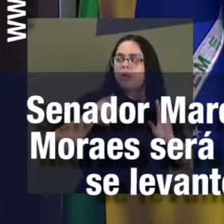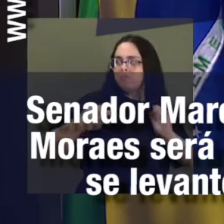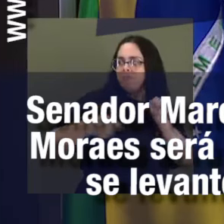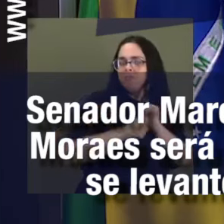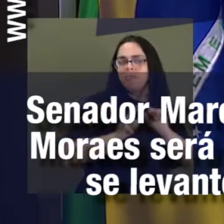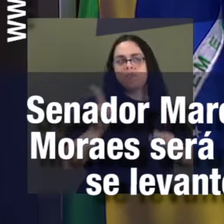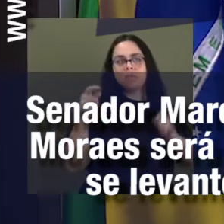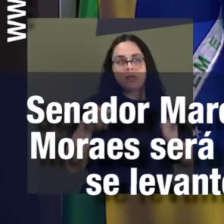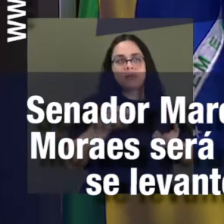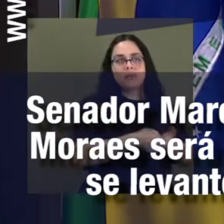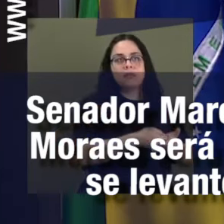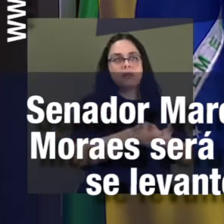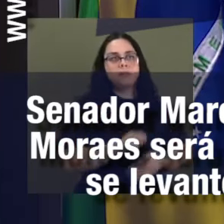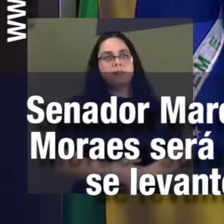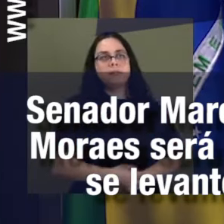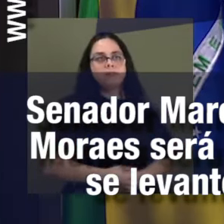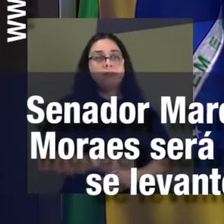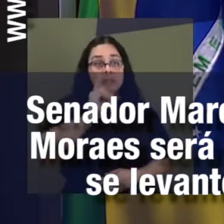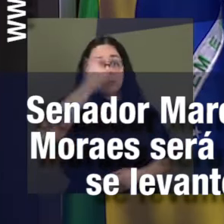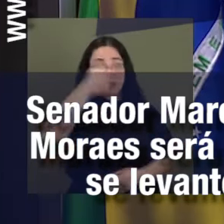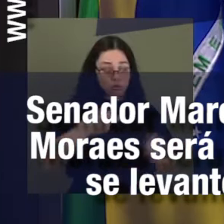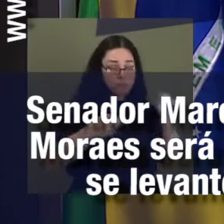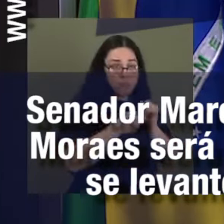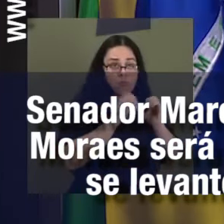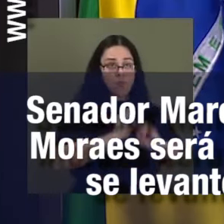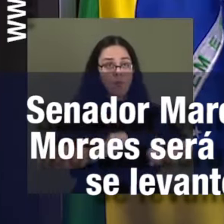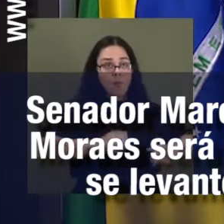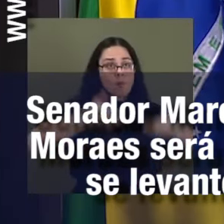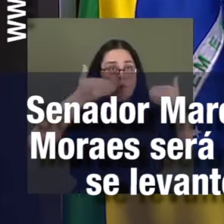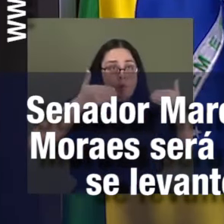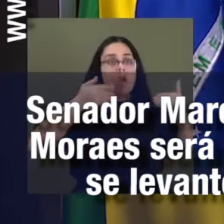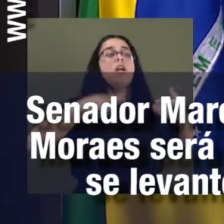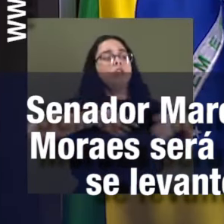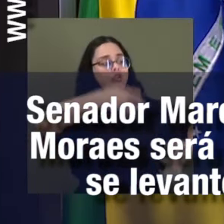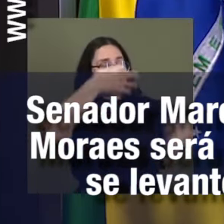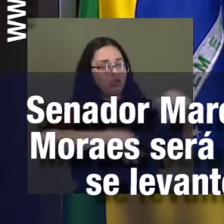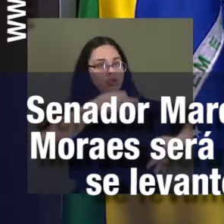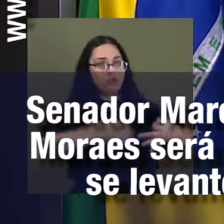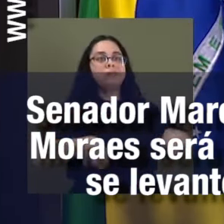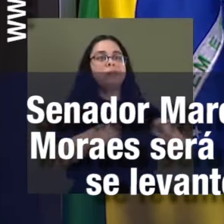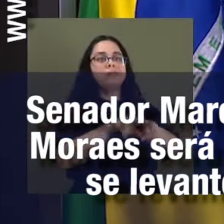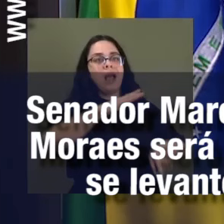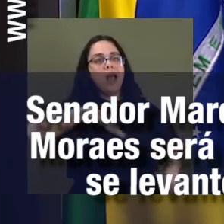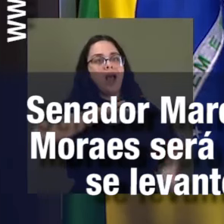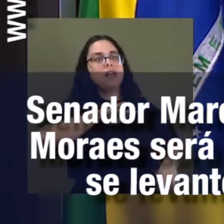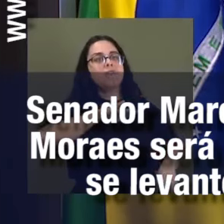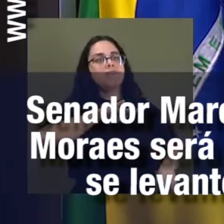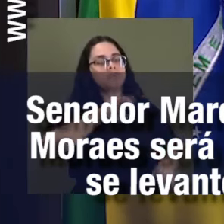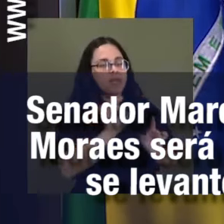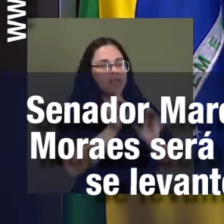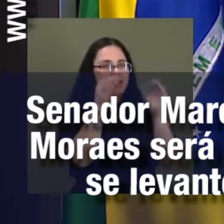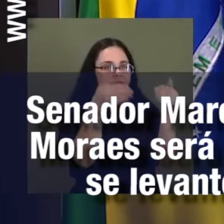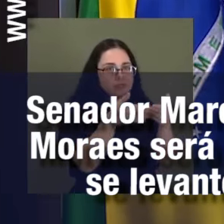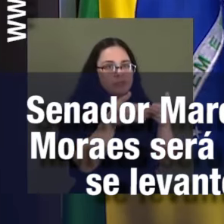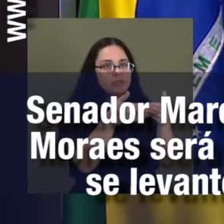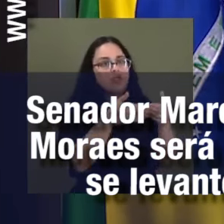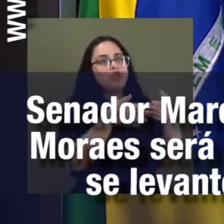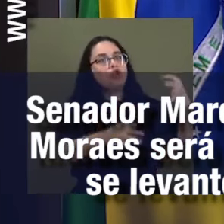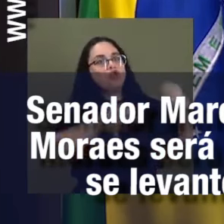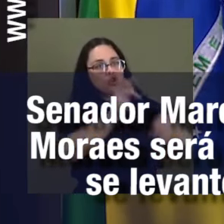ordem. Se ele não denuncia, ele é julgado, ou seja, pela corregedoria ou pelo órgão específico, o Conselho Nacional de